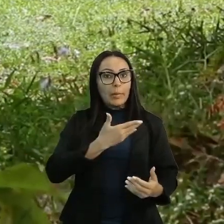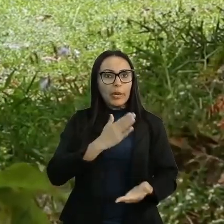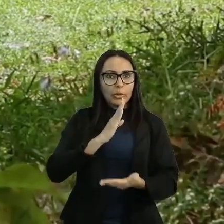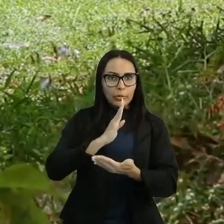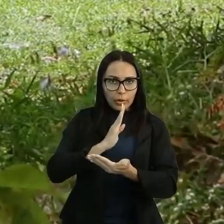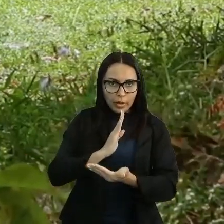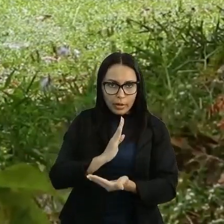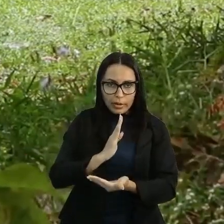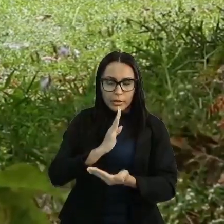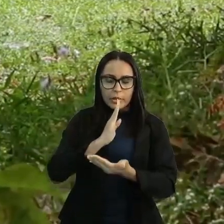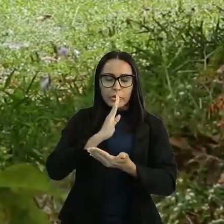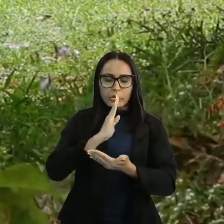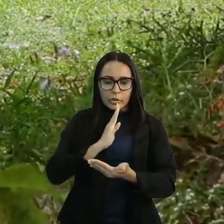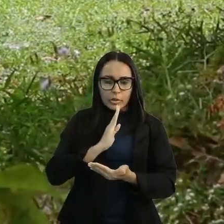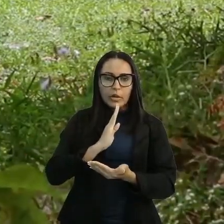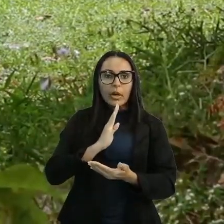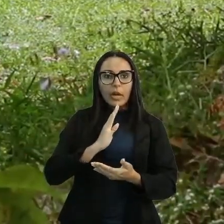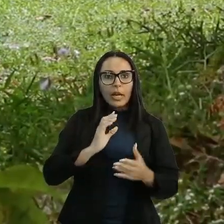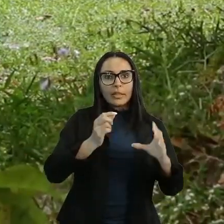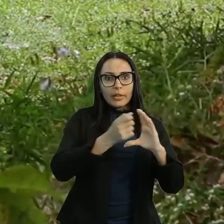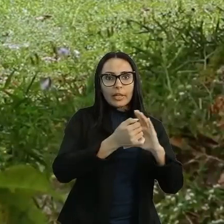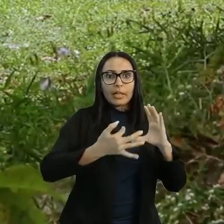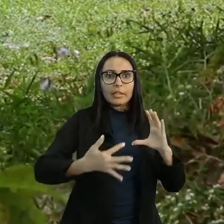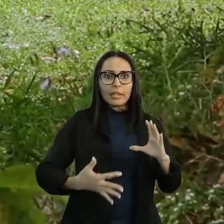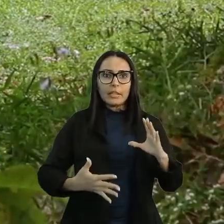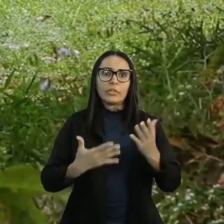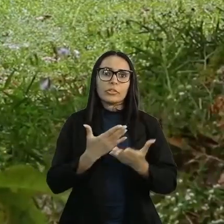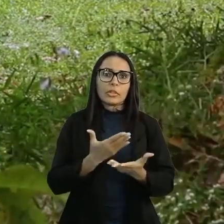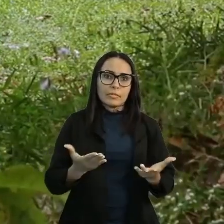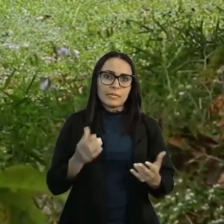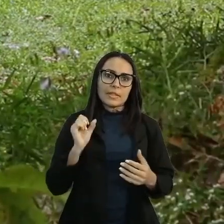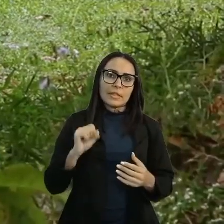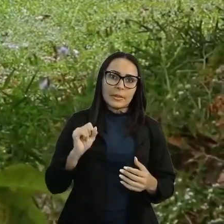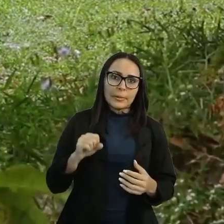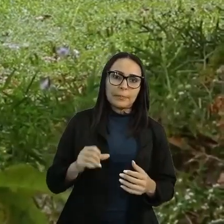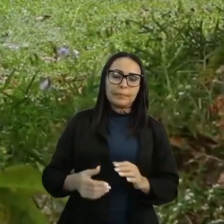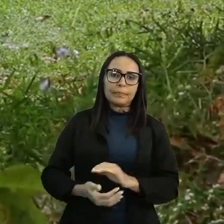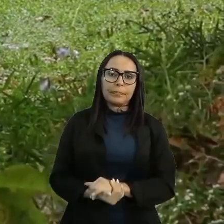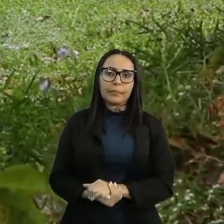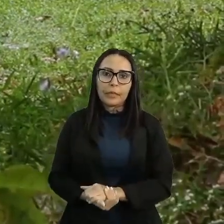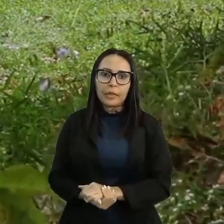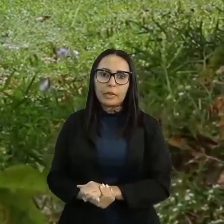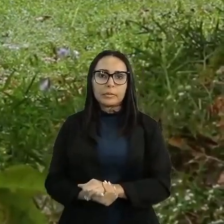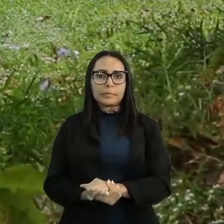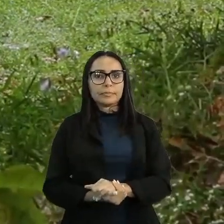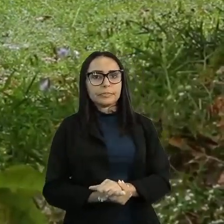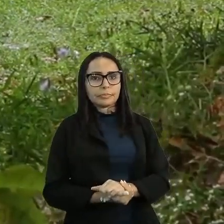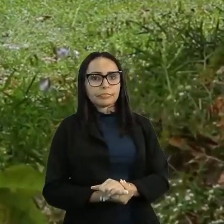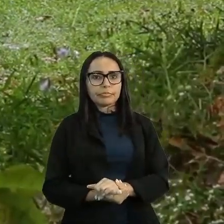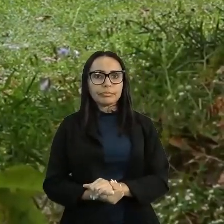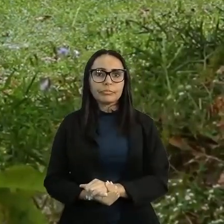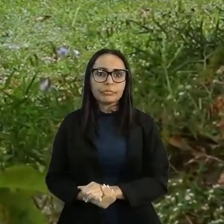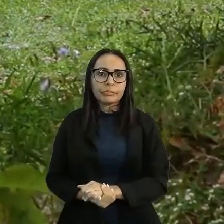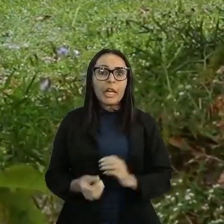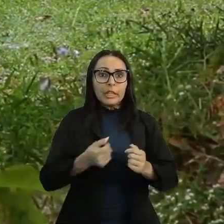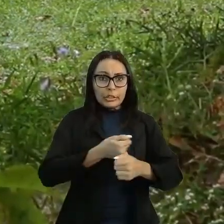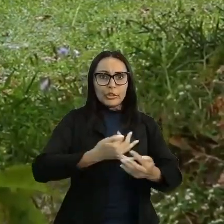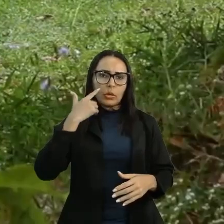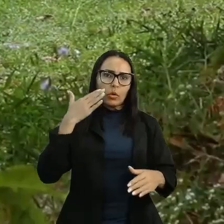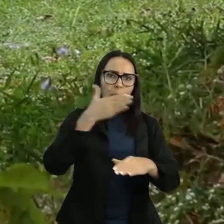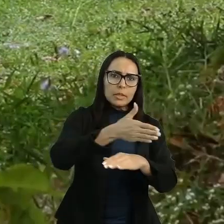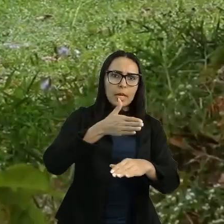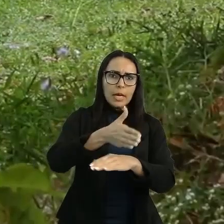perigoso, né? Super Você perigoso. com dinheiro, muito jovem, né? Exatamente. Então nesse momento eu sofri um acidente de carro. Foi mesmo? Foi. Capotei o carro,